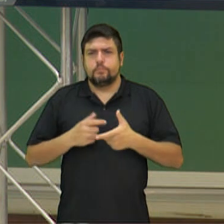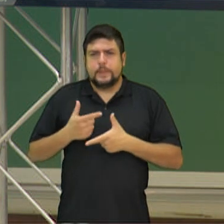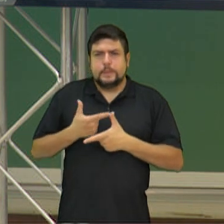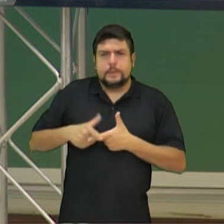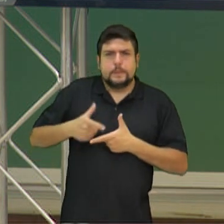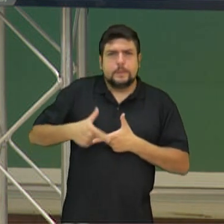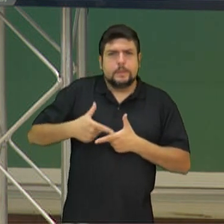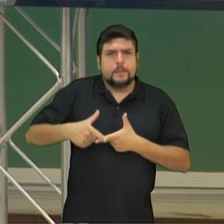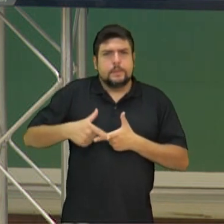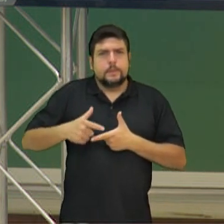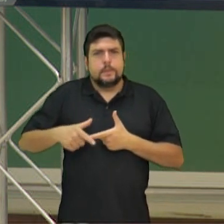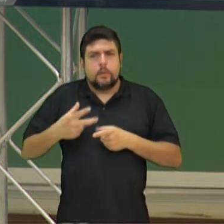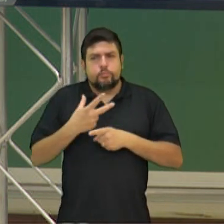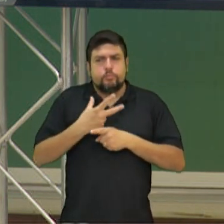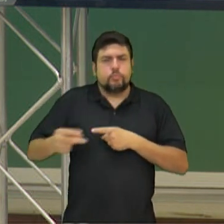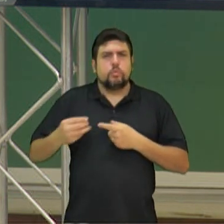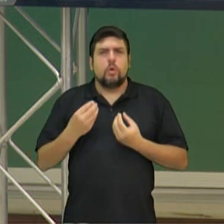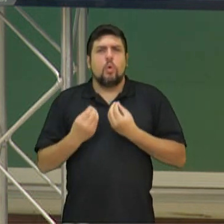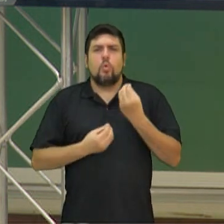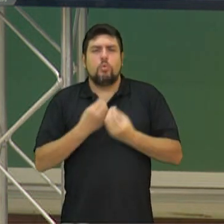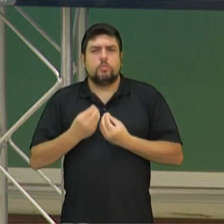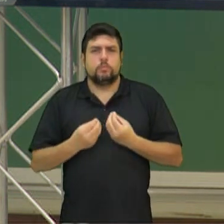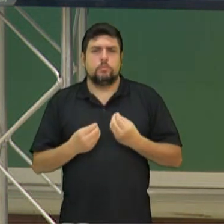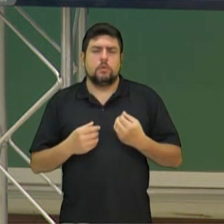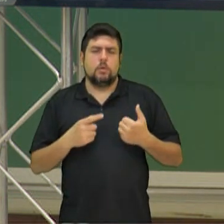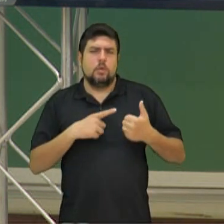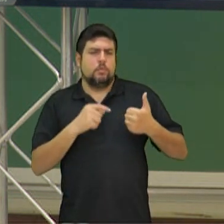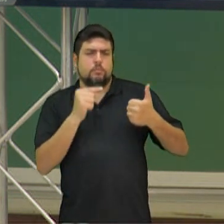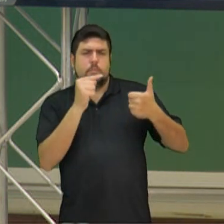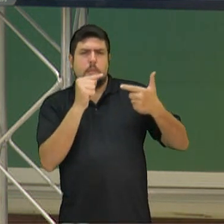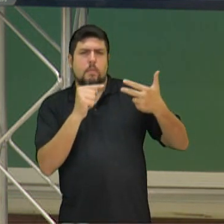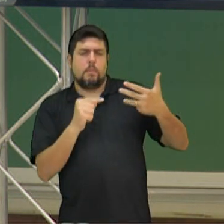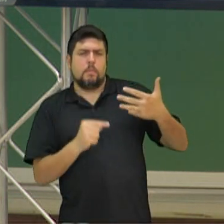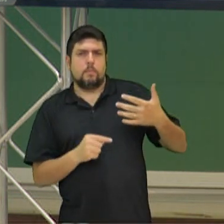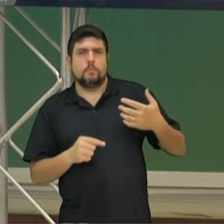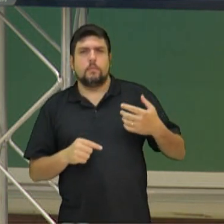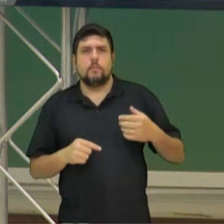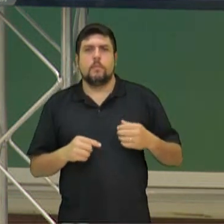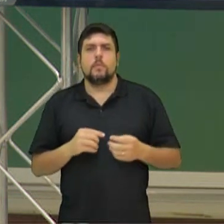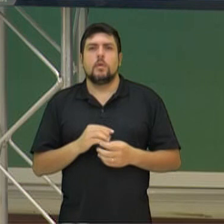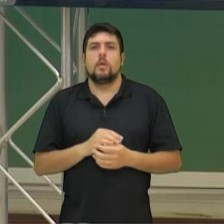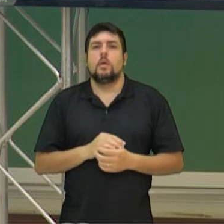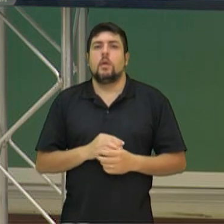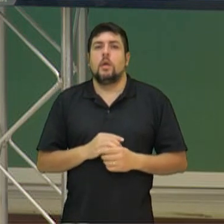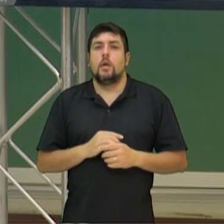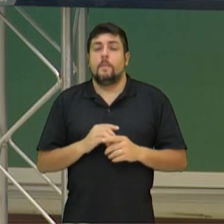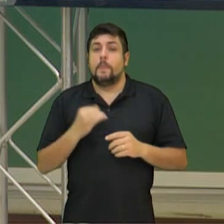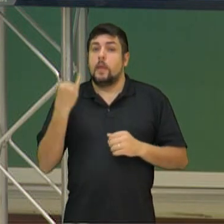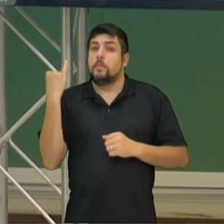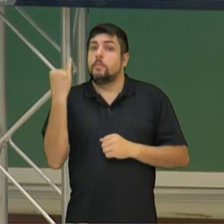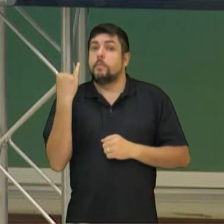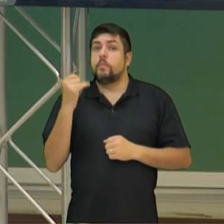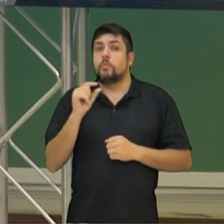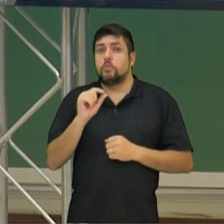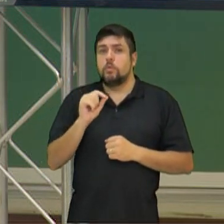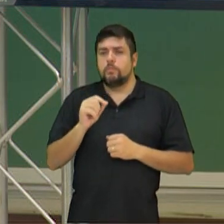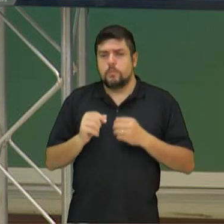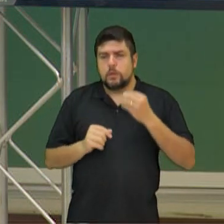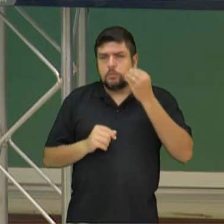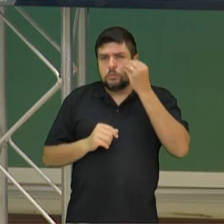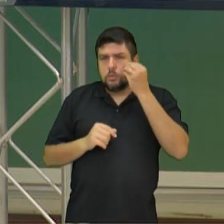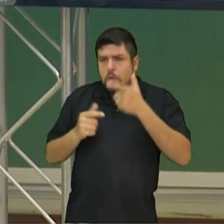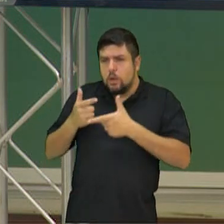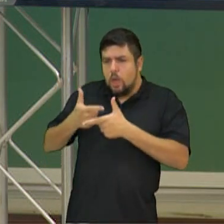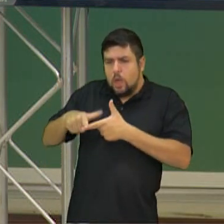que há diversas maneiras, né? Muita gente, às vezes, acha que o mais importante seria você tentar focar na solução, não no